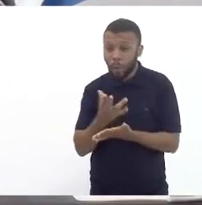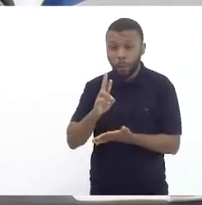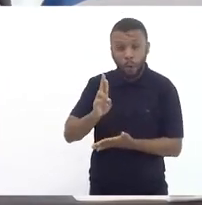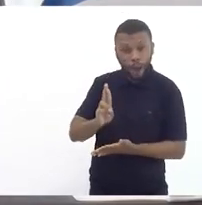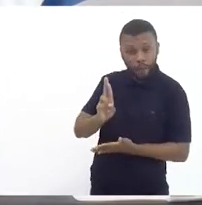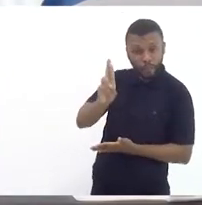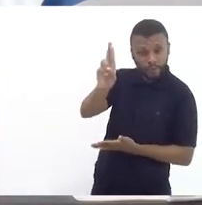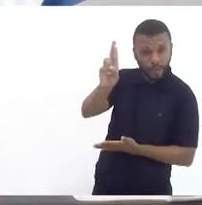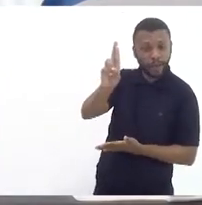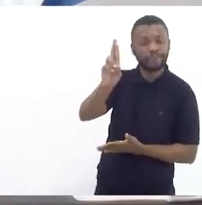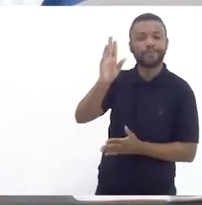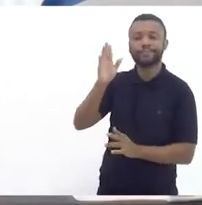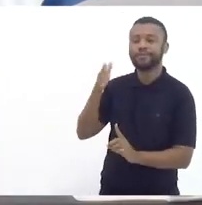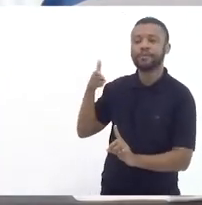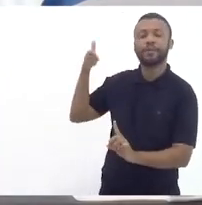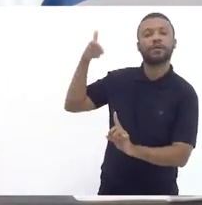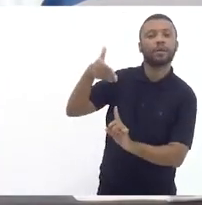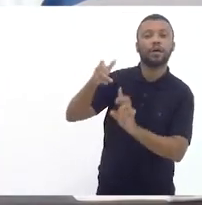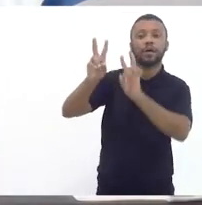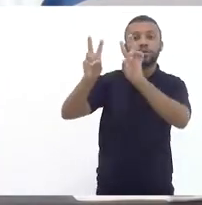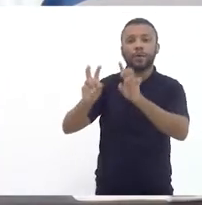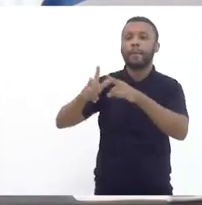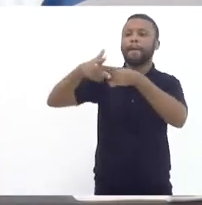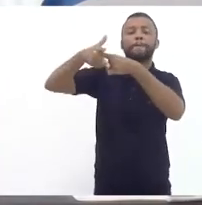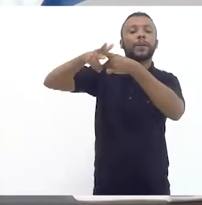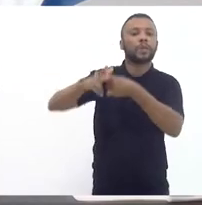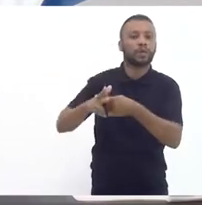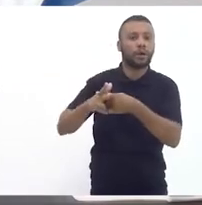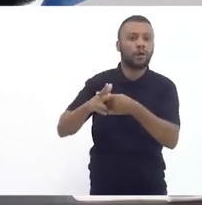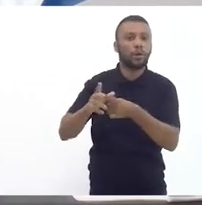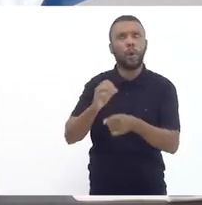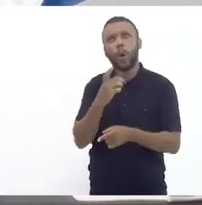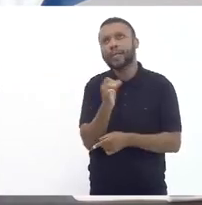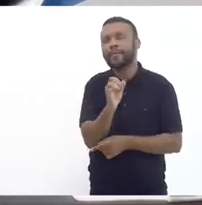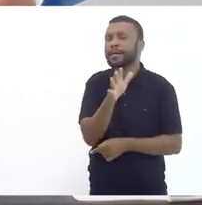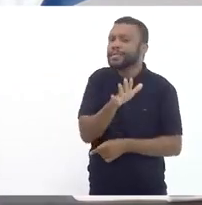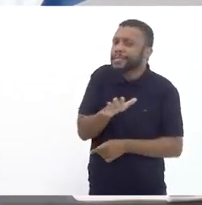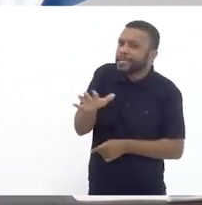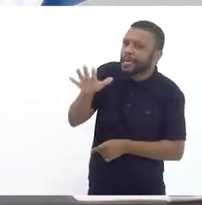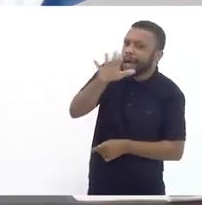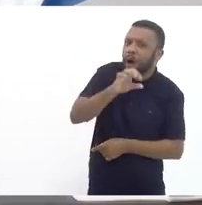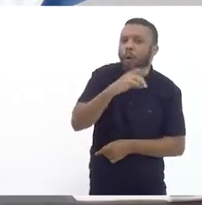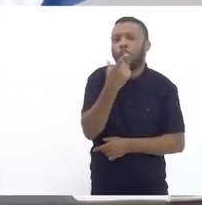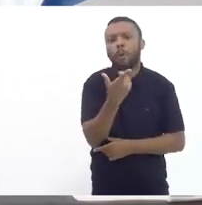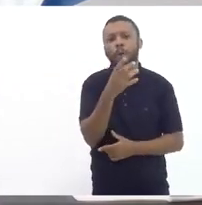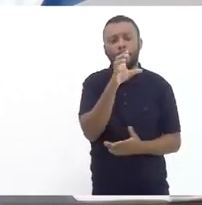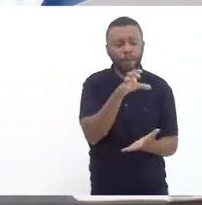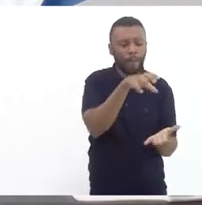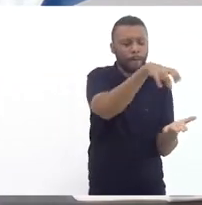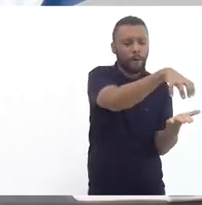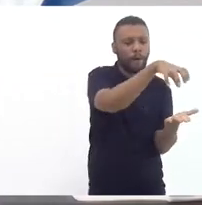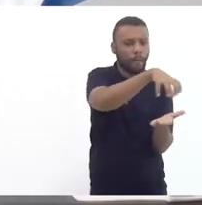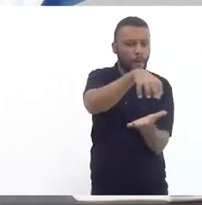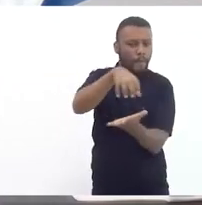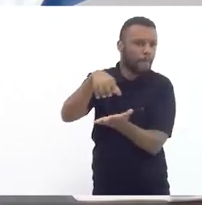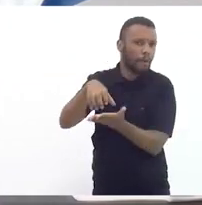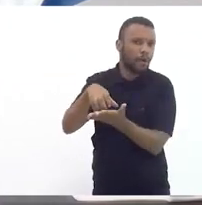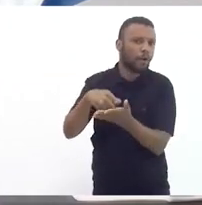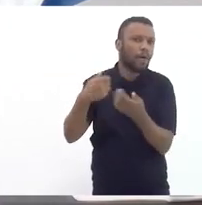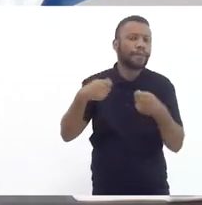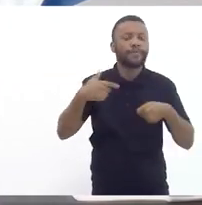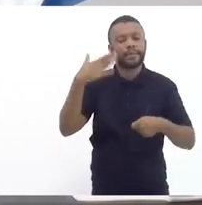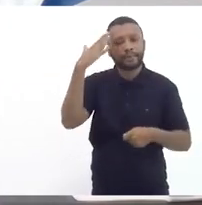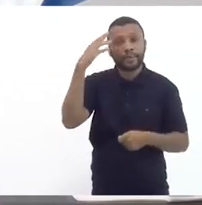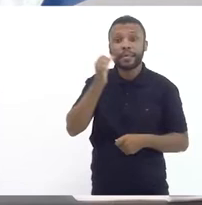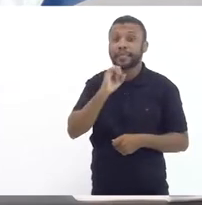direto pela manutenção por estação, ou se é uma coisa mais geral, mais regional, enfim, por ramal? Queria saber se as estações